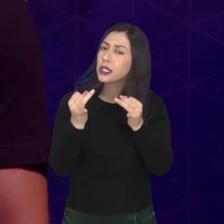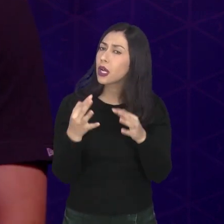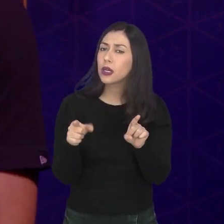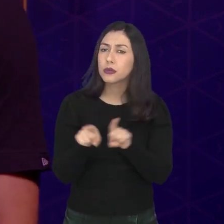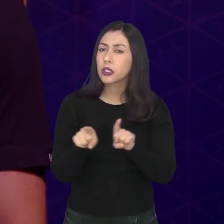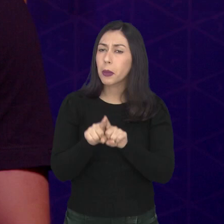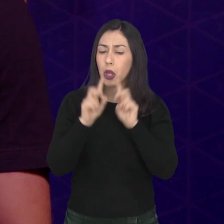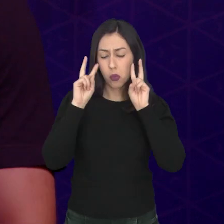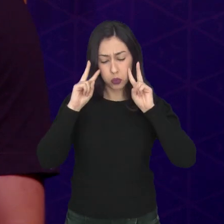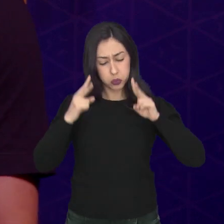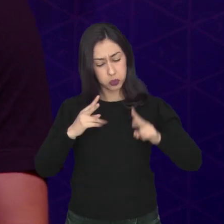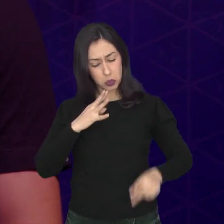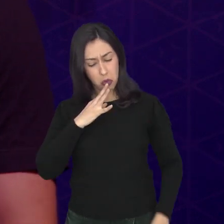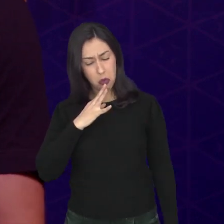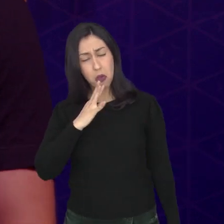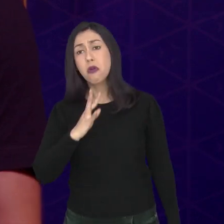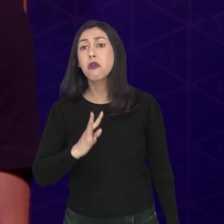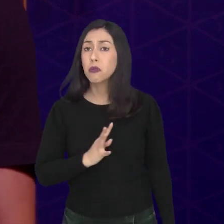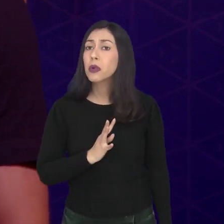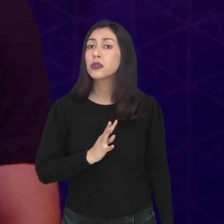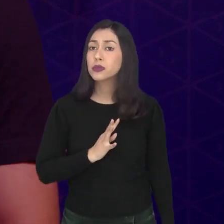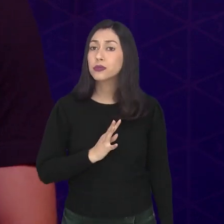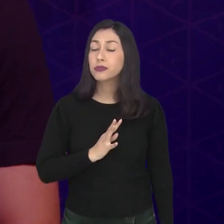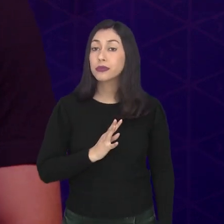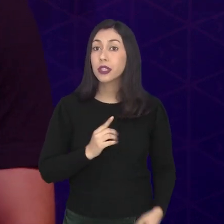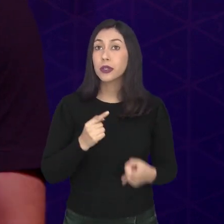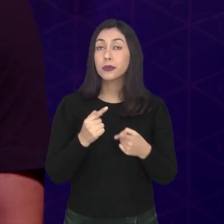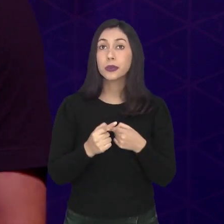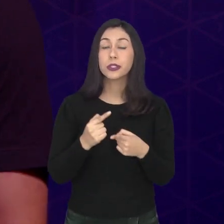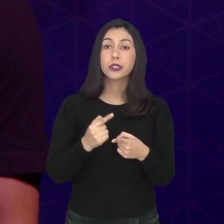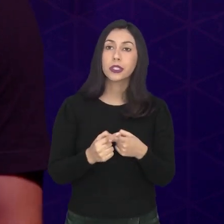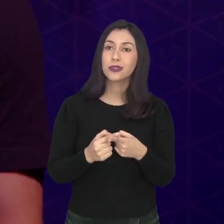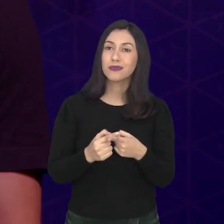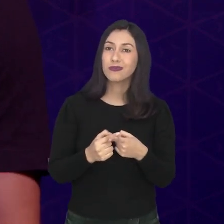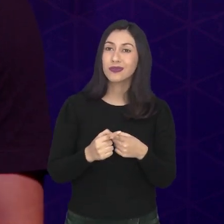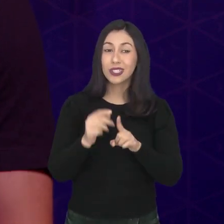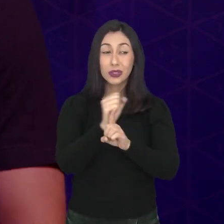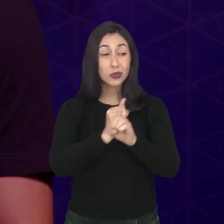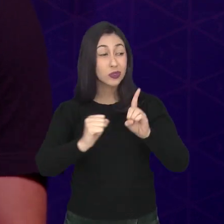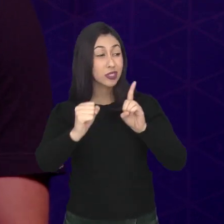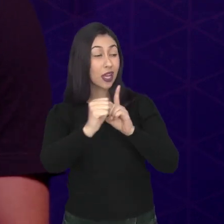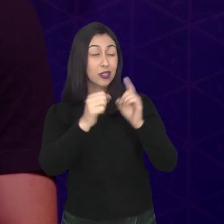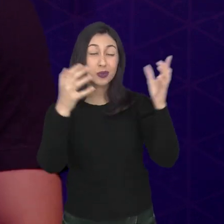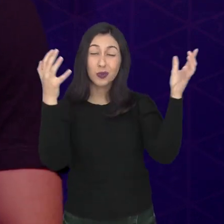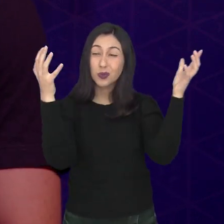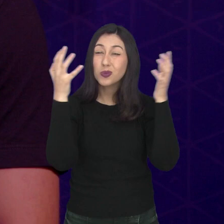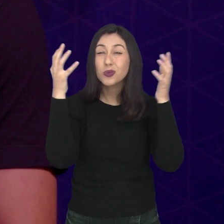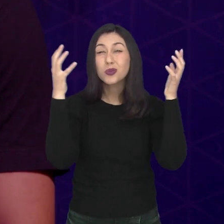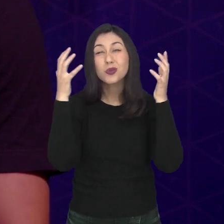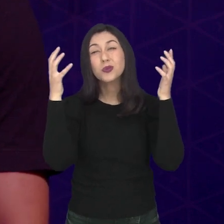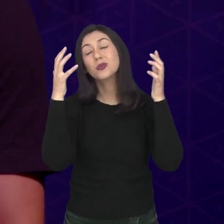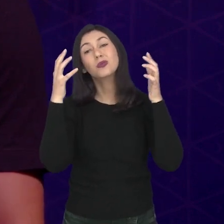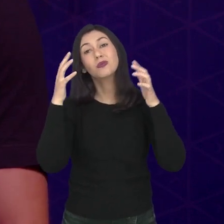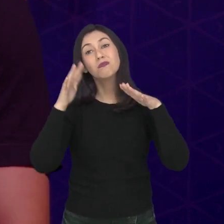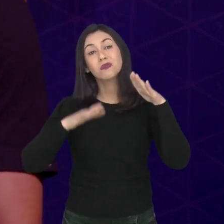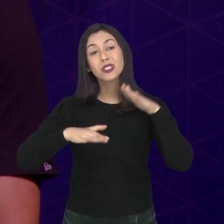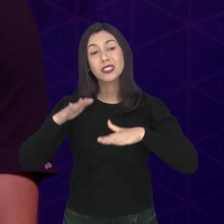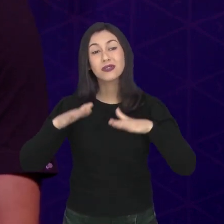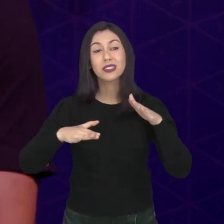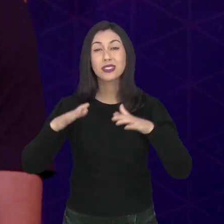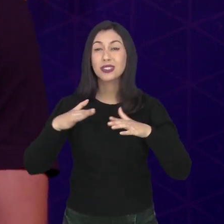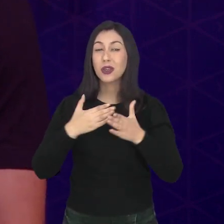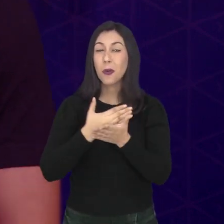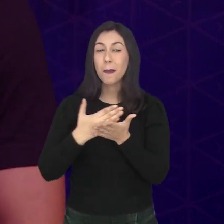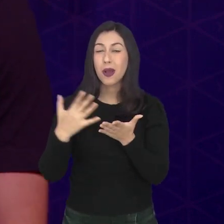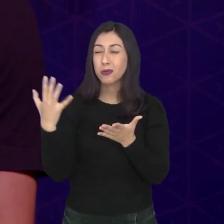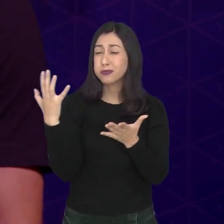Temos episódios sobre autoconhecimento e tal, porque realmente essa pressão social muitas vezes desencadeia, né, que é